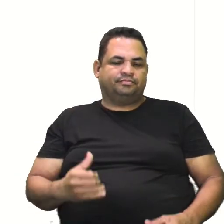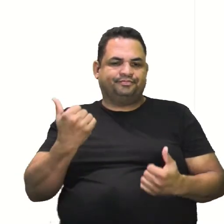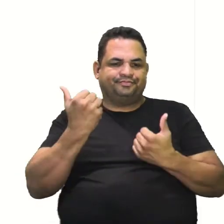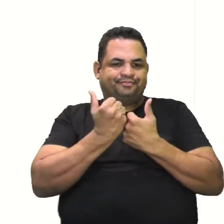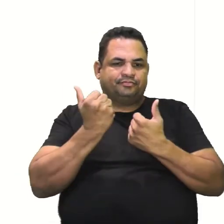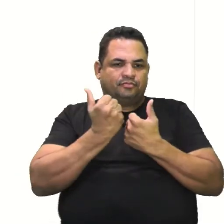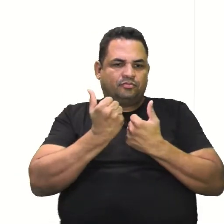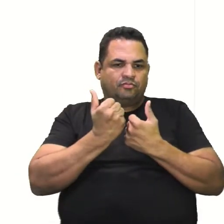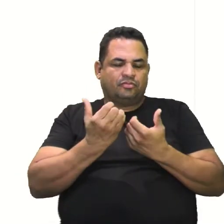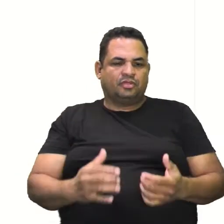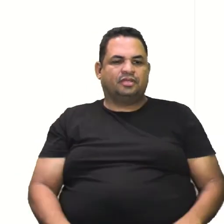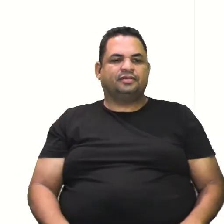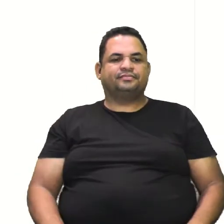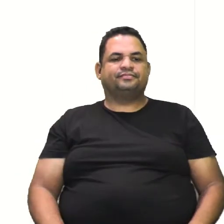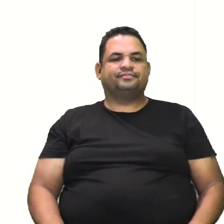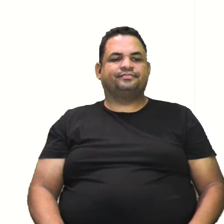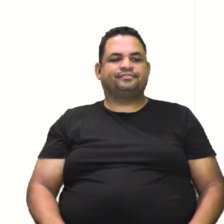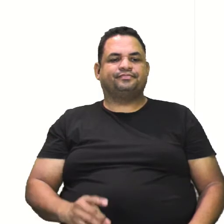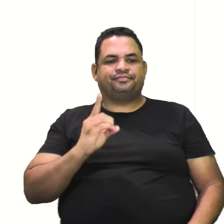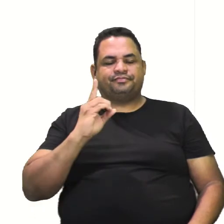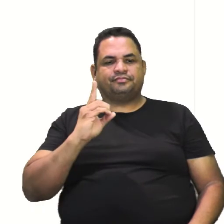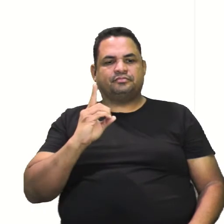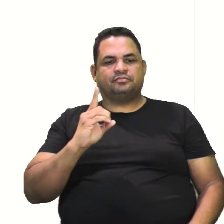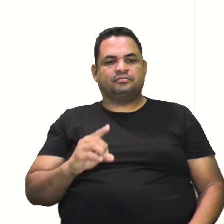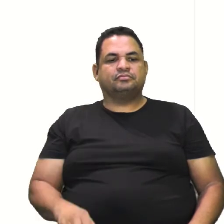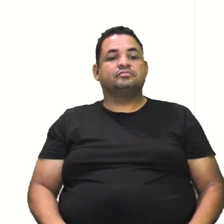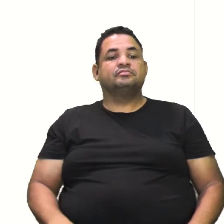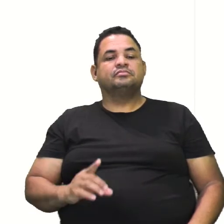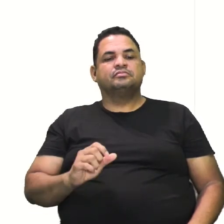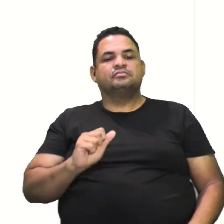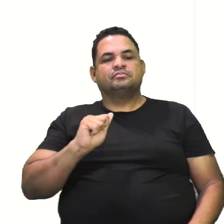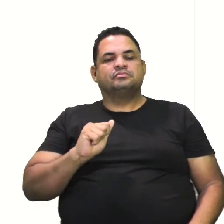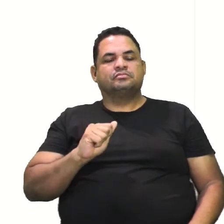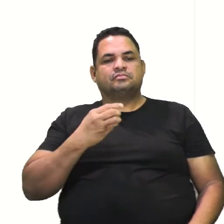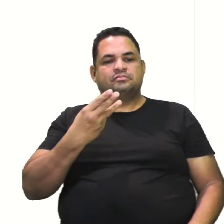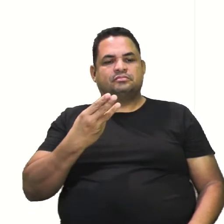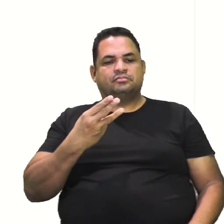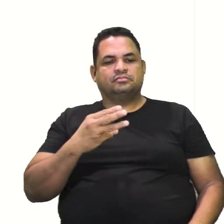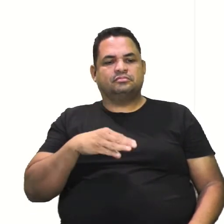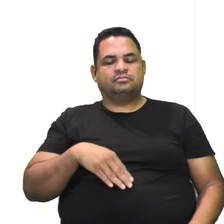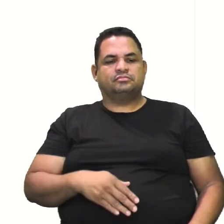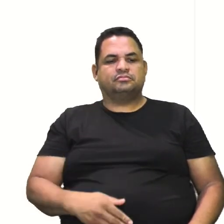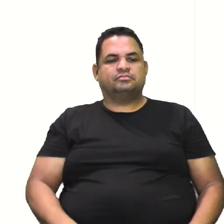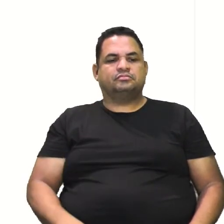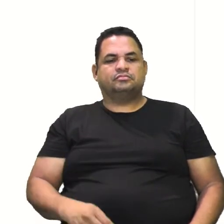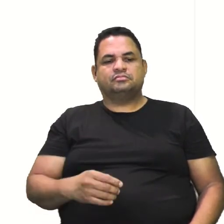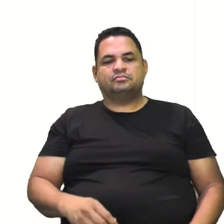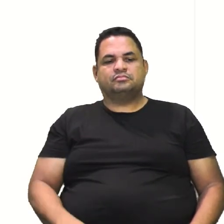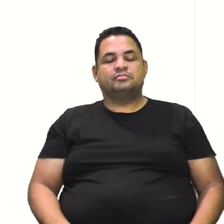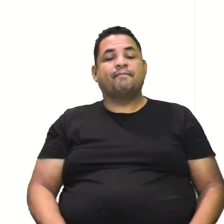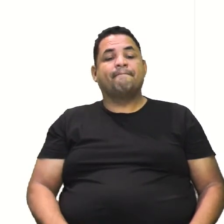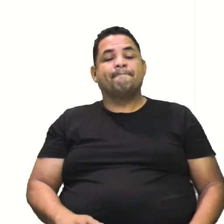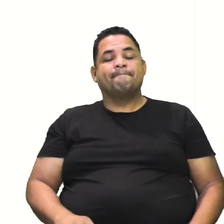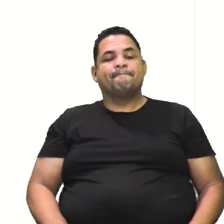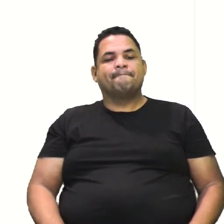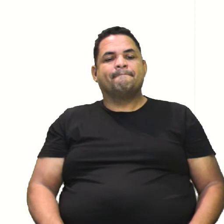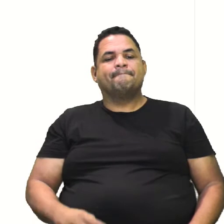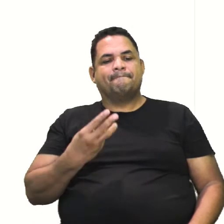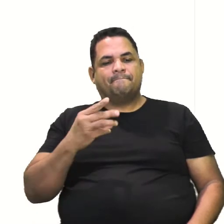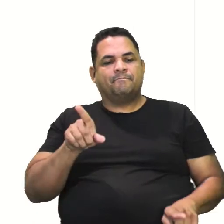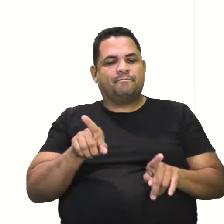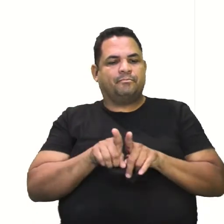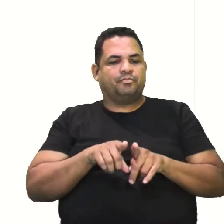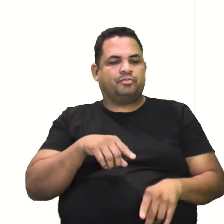vamos substituindo a galera agora. Distância é igual. Quem é o A? 3. 3. Quem é o X do ponto? É 3 também.